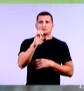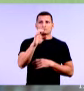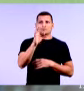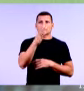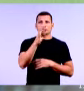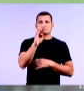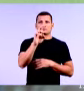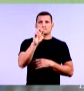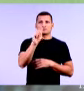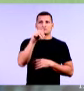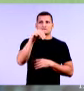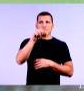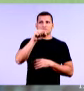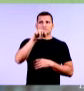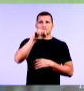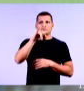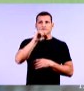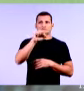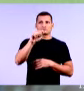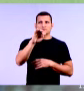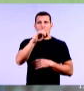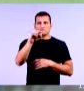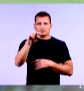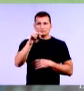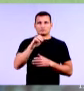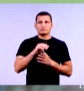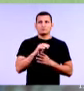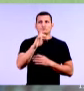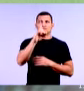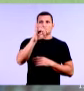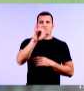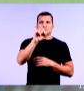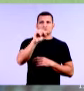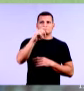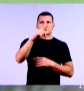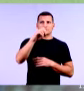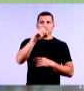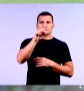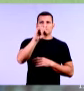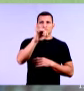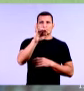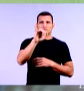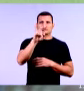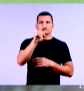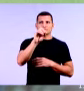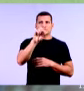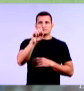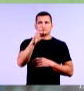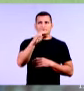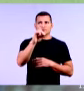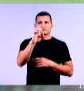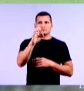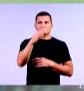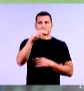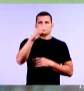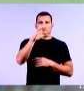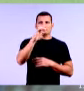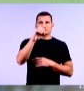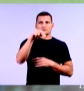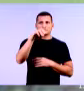E os protocolos, certo? Envie sua resposta pelo chat e no final da aula nós vamos